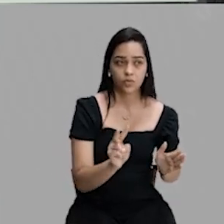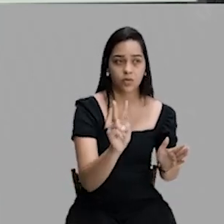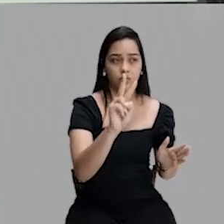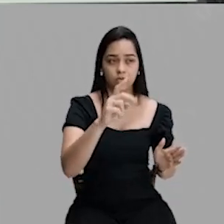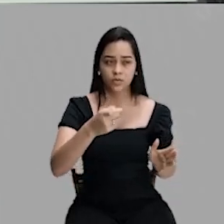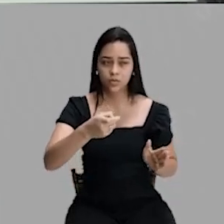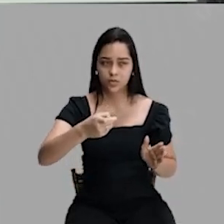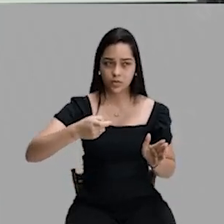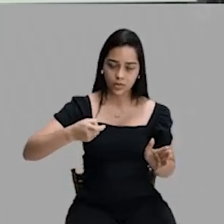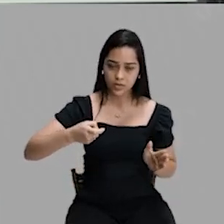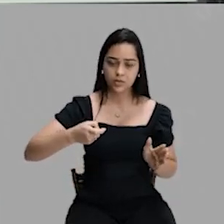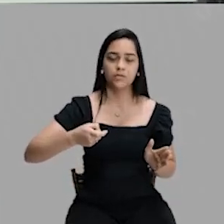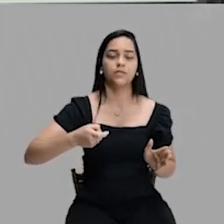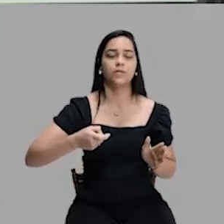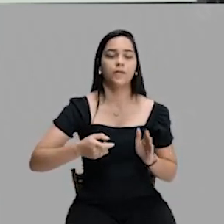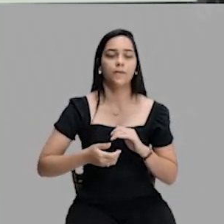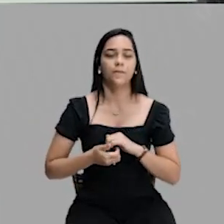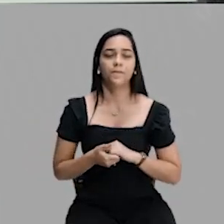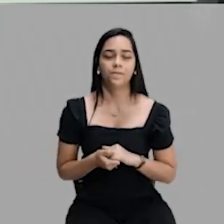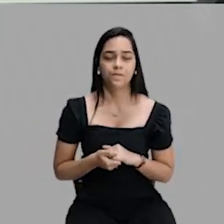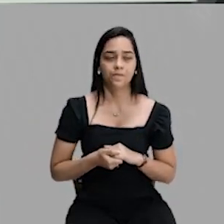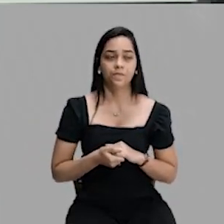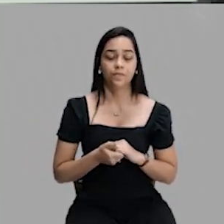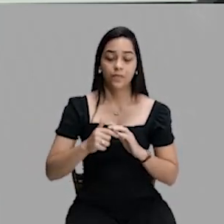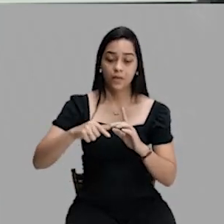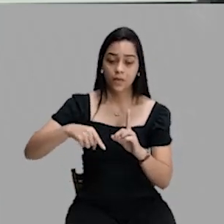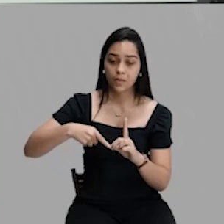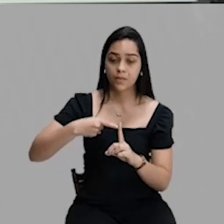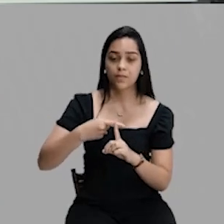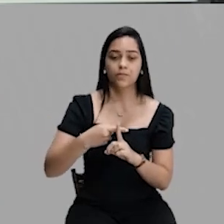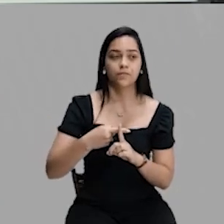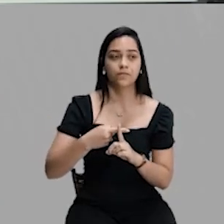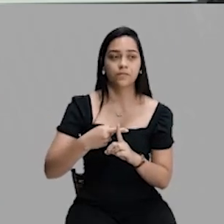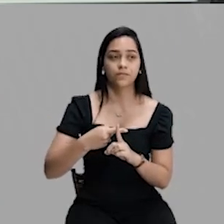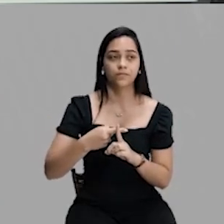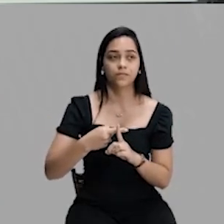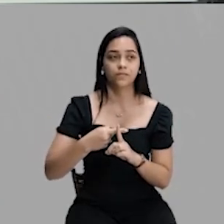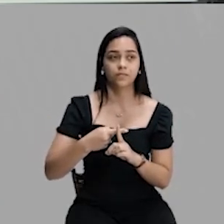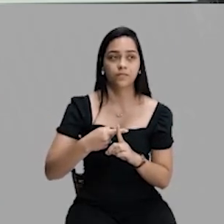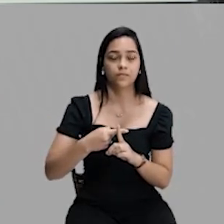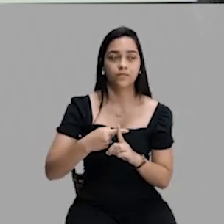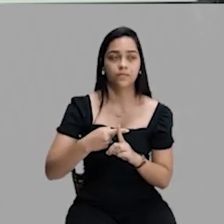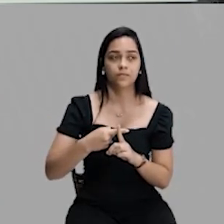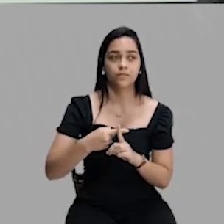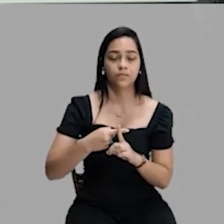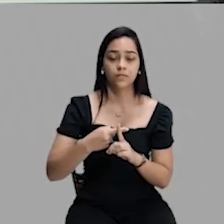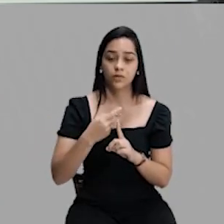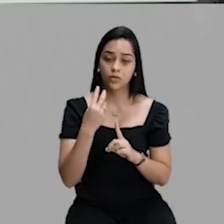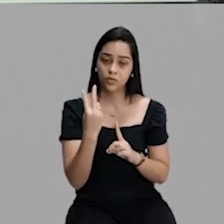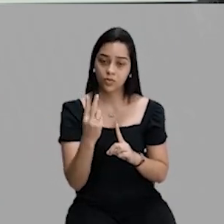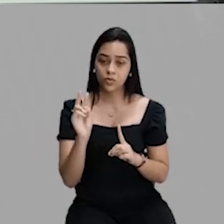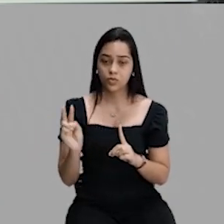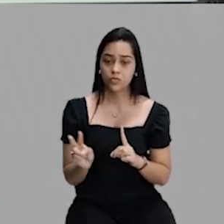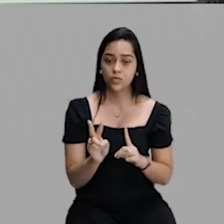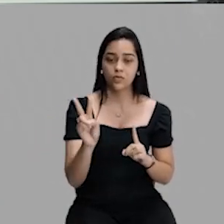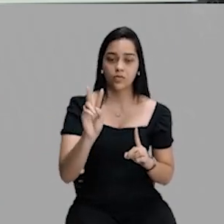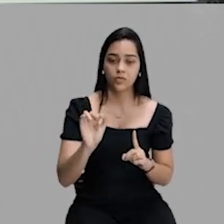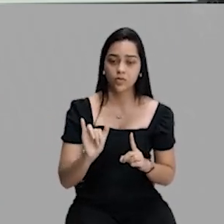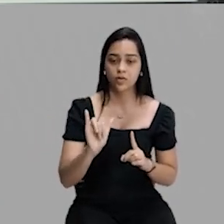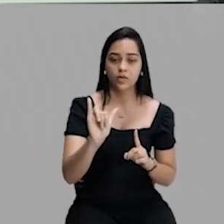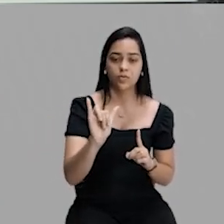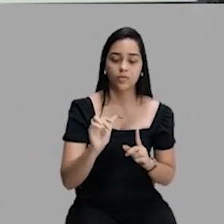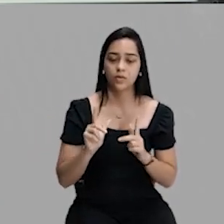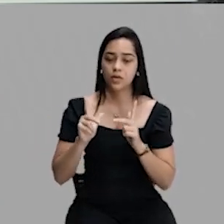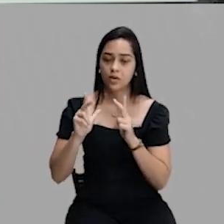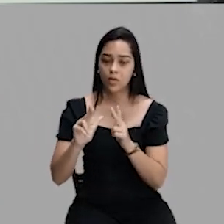de x, certo? Mais a diferença entre os dois valores de y. Então,